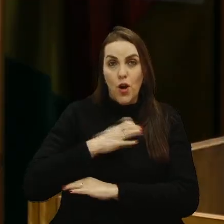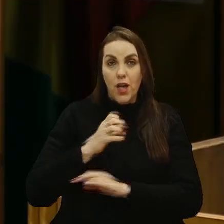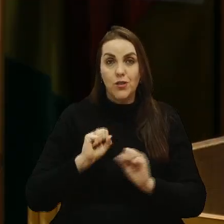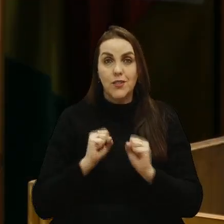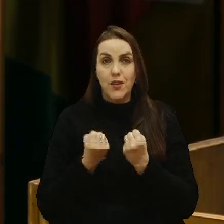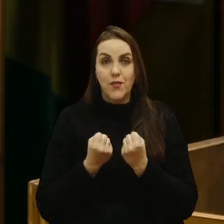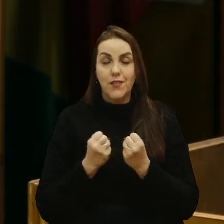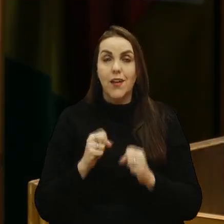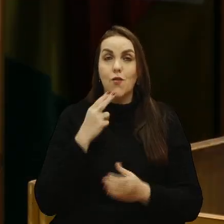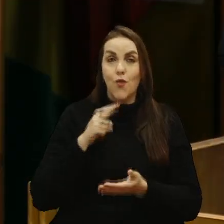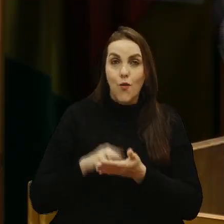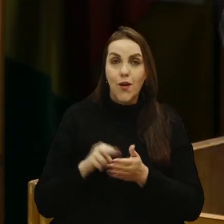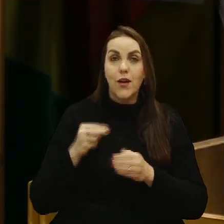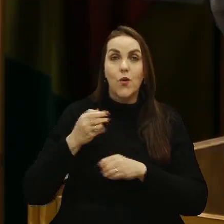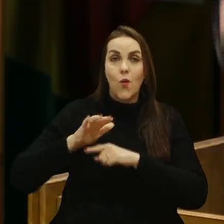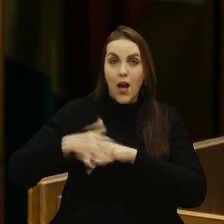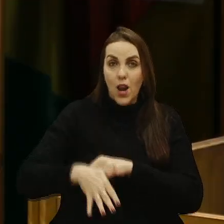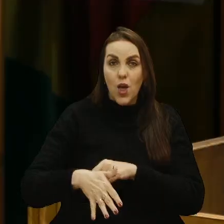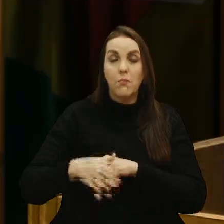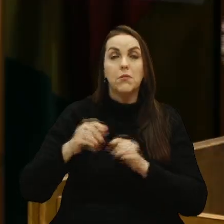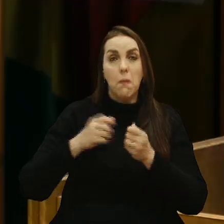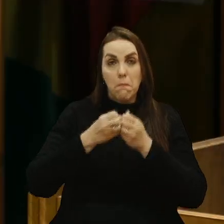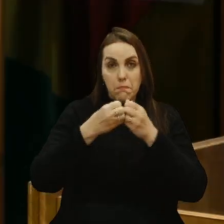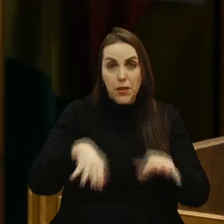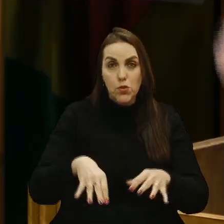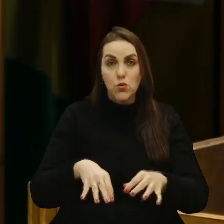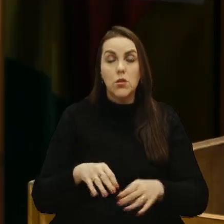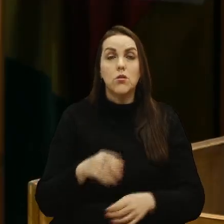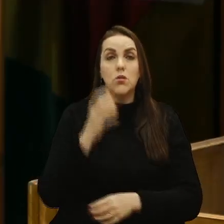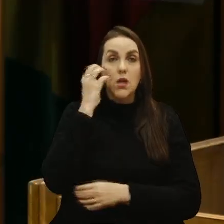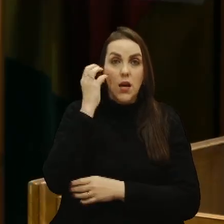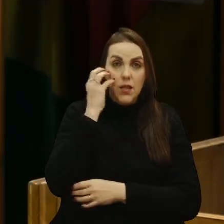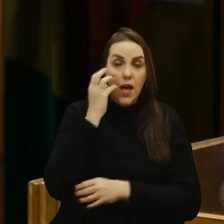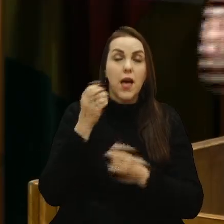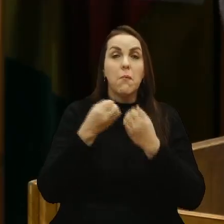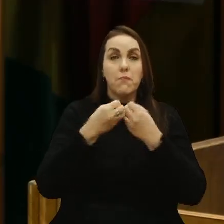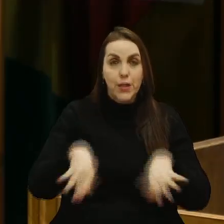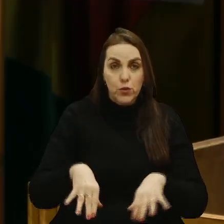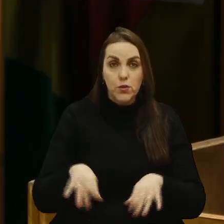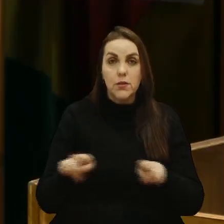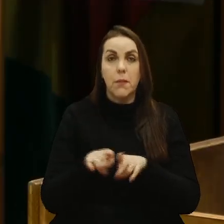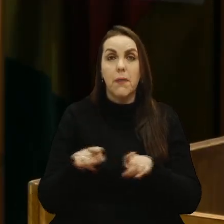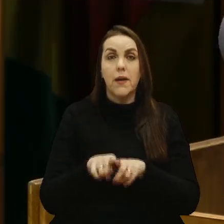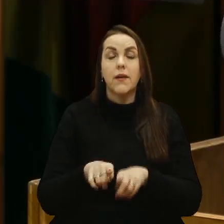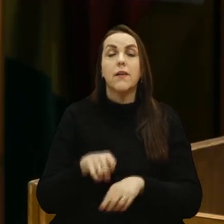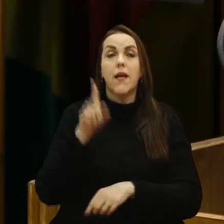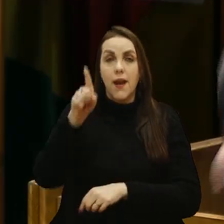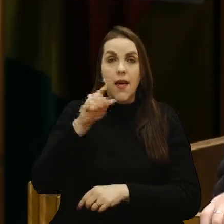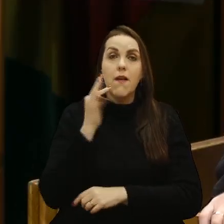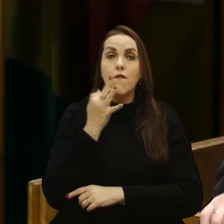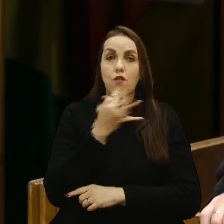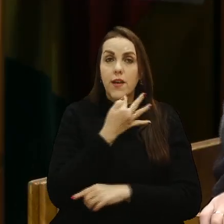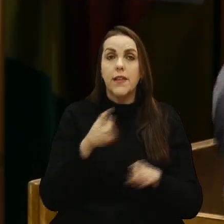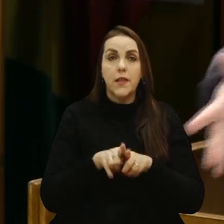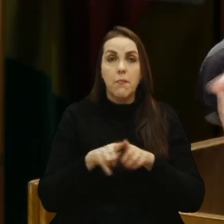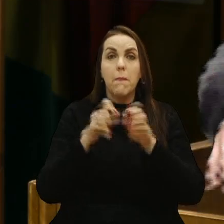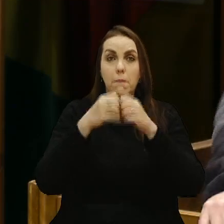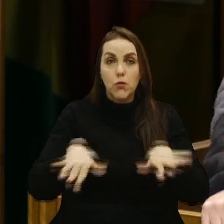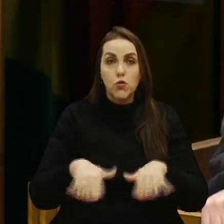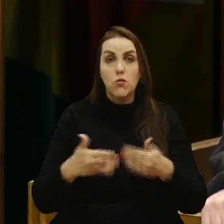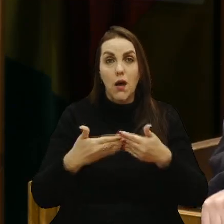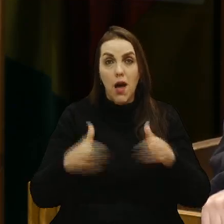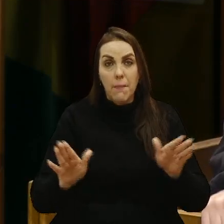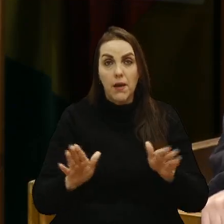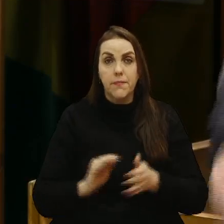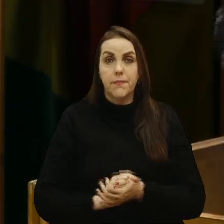que o Correio de Galópolis, mesmo dando prejuízo, que o Correio de ANARREC, mesmo dando prejuízo, que o Correio da Forqueta, mesmo dando prejuízo, fique